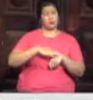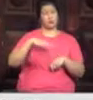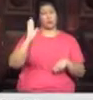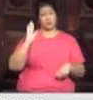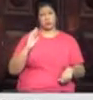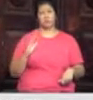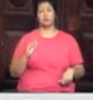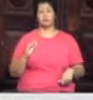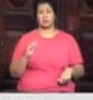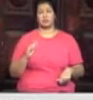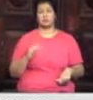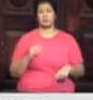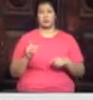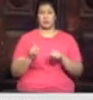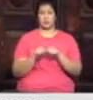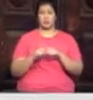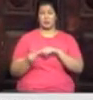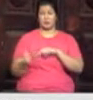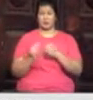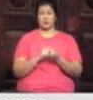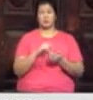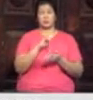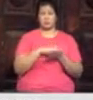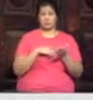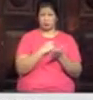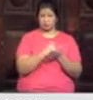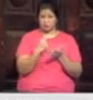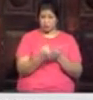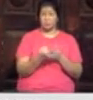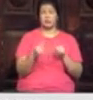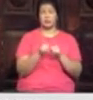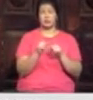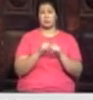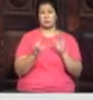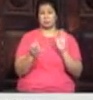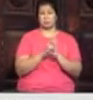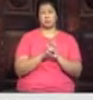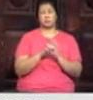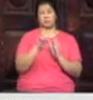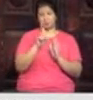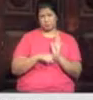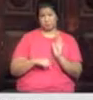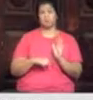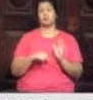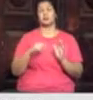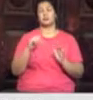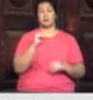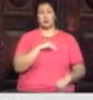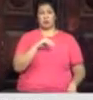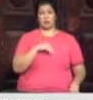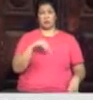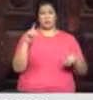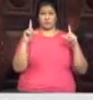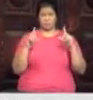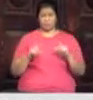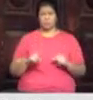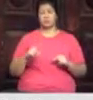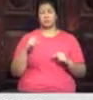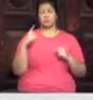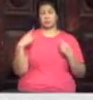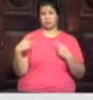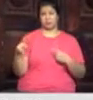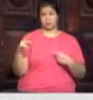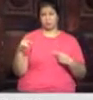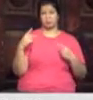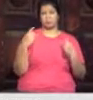milhões. Aumentar a flexibilidade dos contratos de trabalho e reduzir direitos, além de não gerar empregos, rebaixam os salários e reduzem o poder de compra,